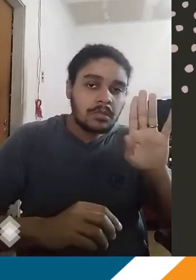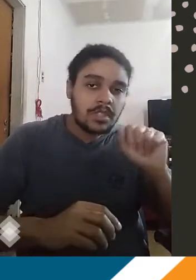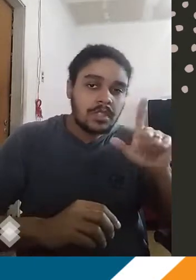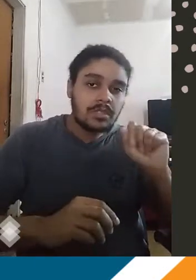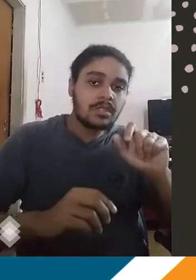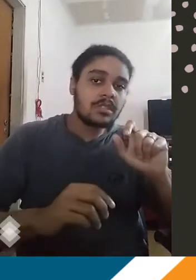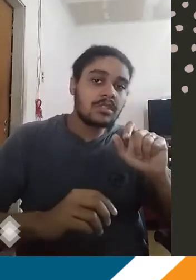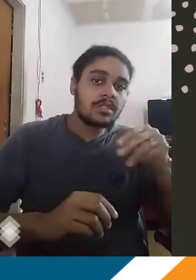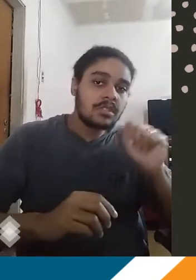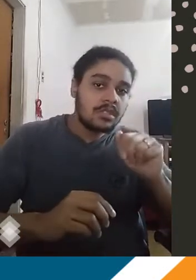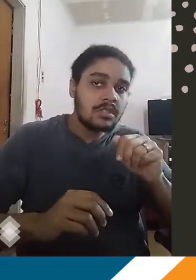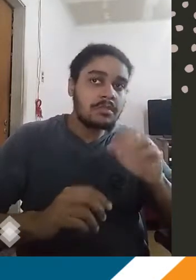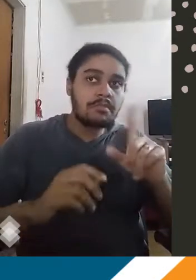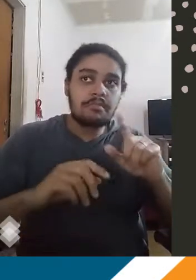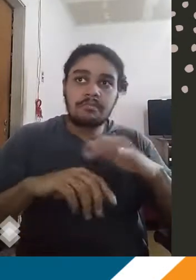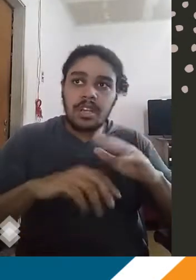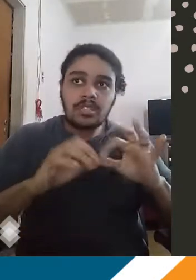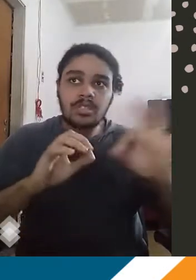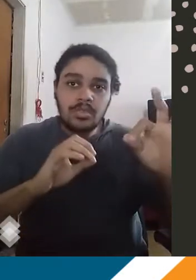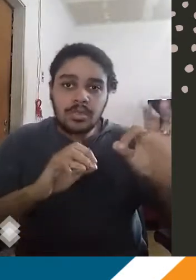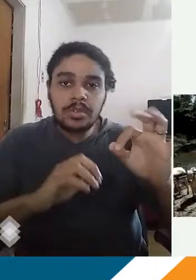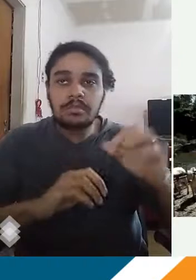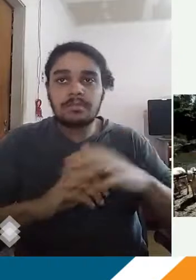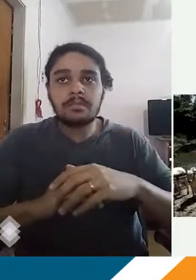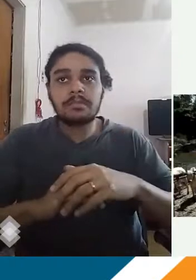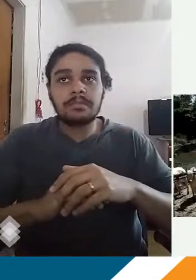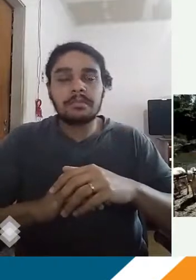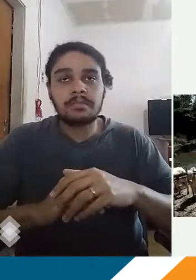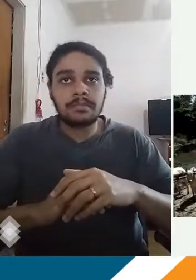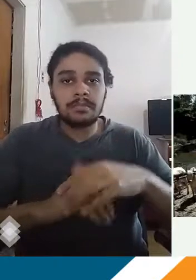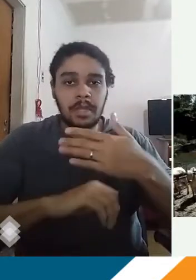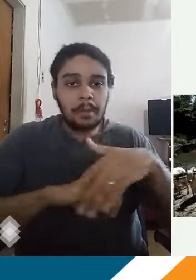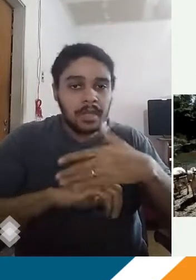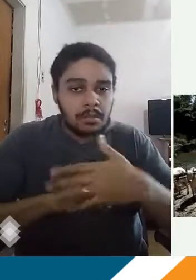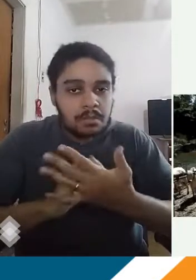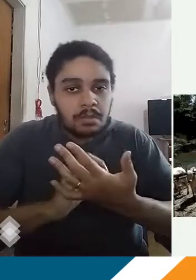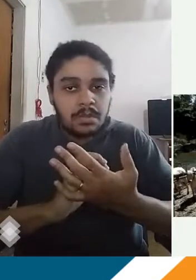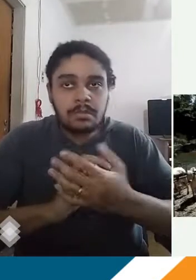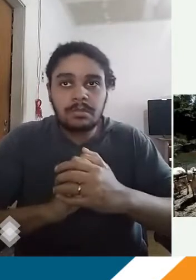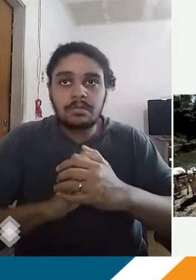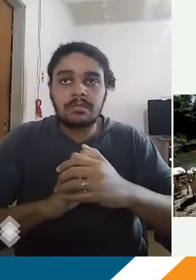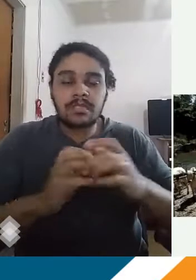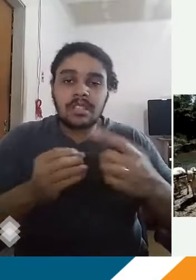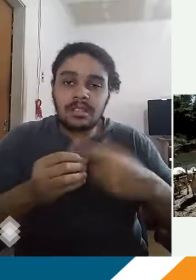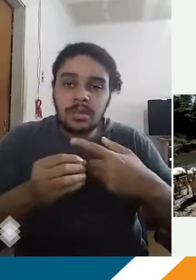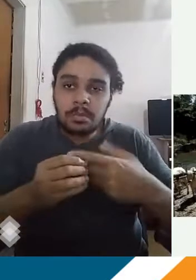região periurbana, um pouco mais afastada das metrópoles. Teremos algumas imagens aí que retratam alguns